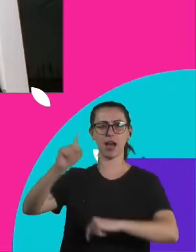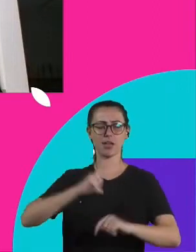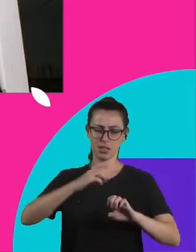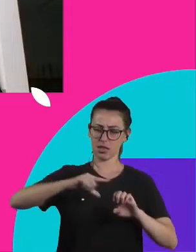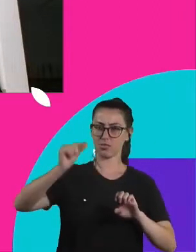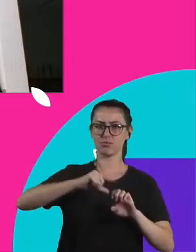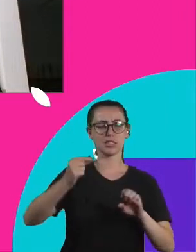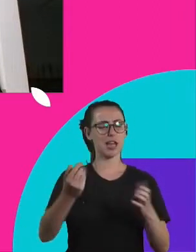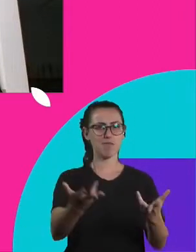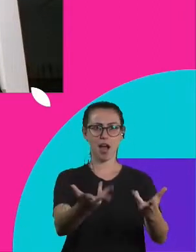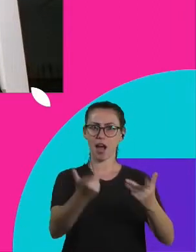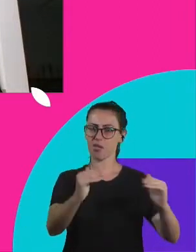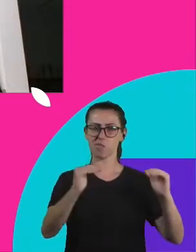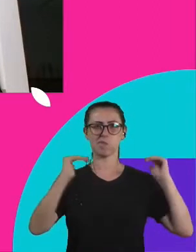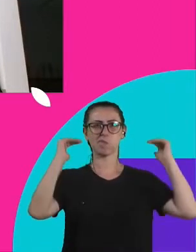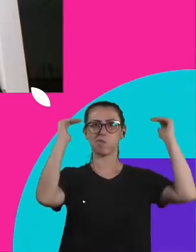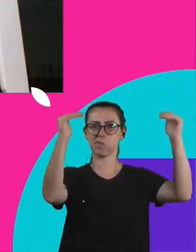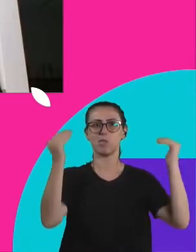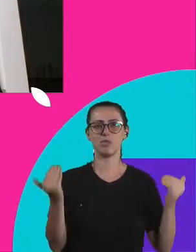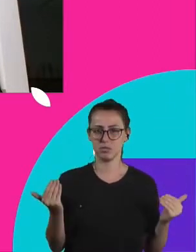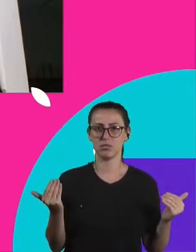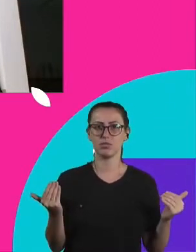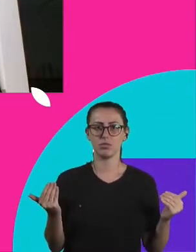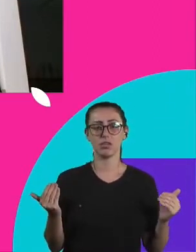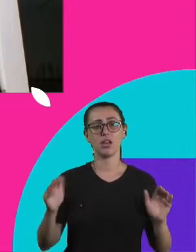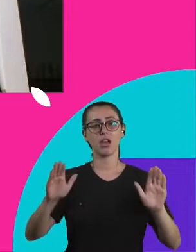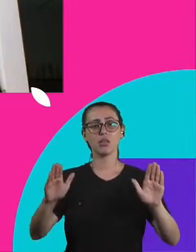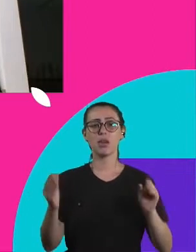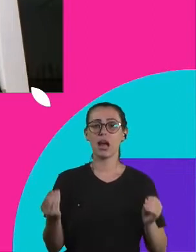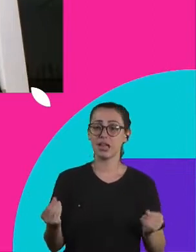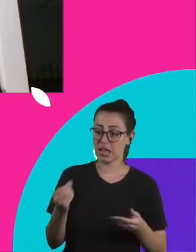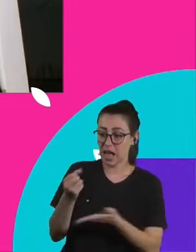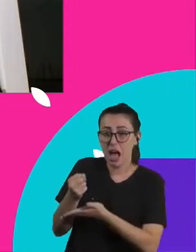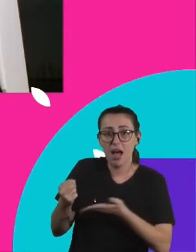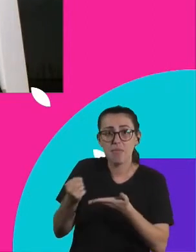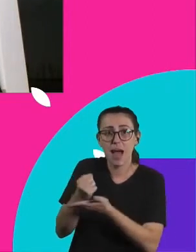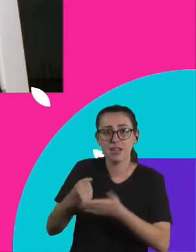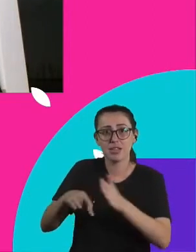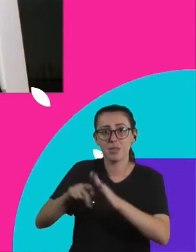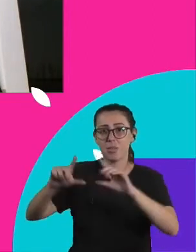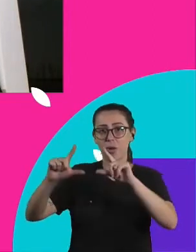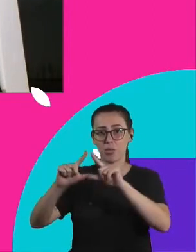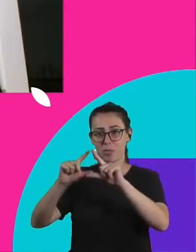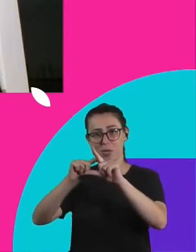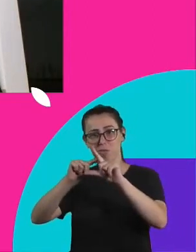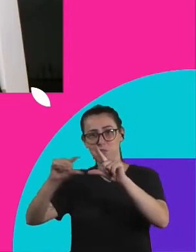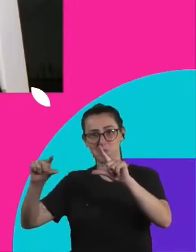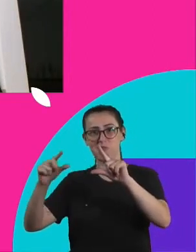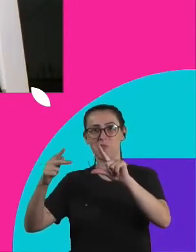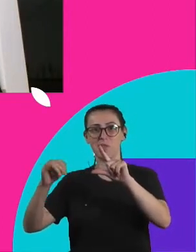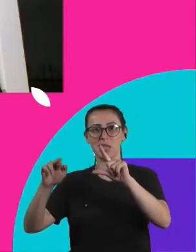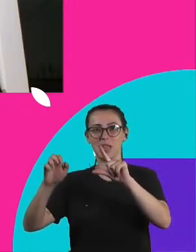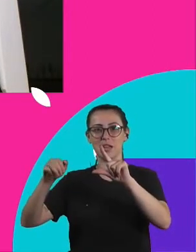se transformam os empresários maiores do planeta, mas se essa base da pirâmide, seja de periferia ou de favela, que